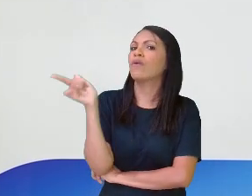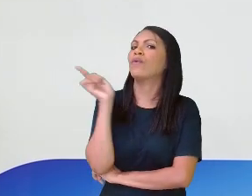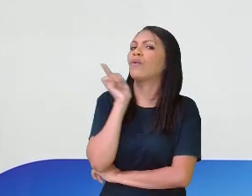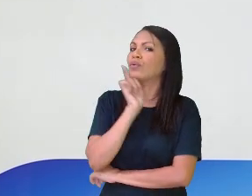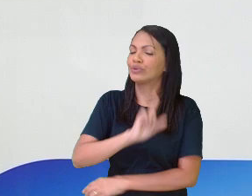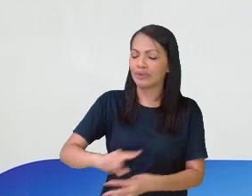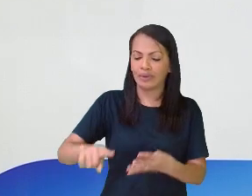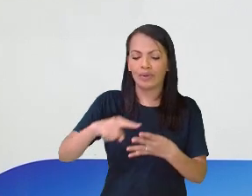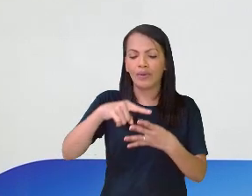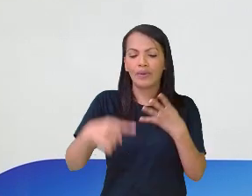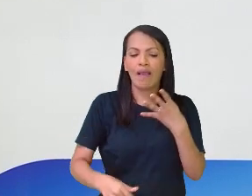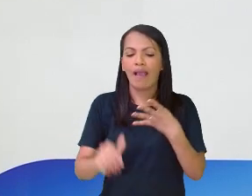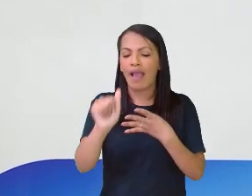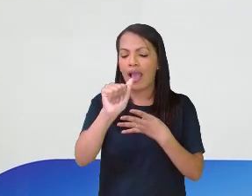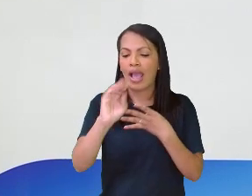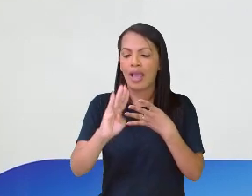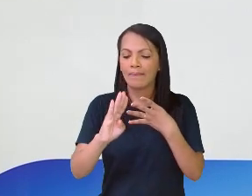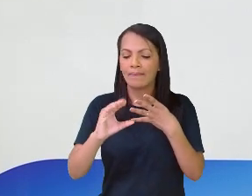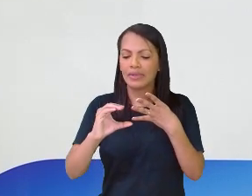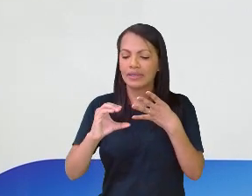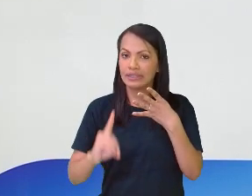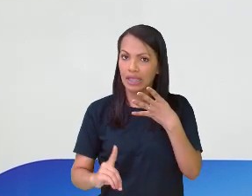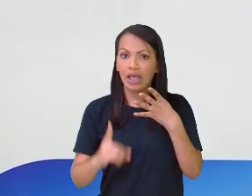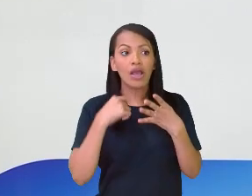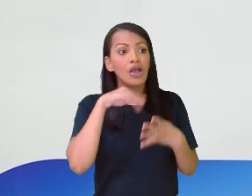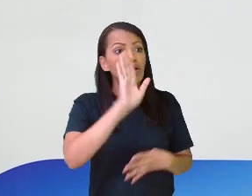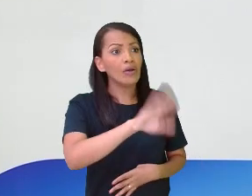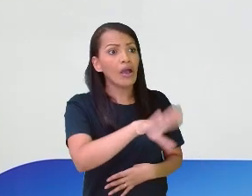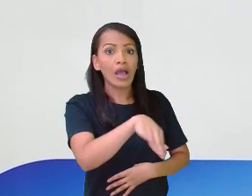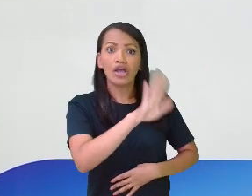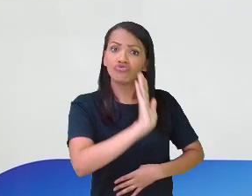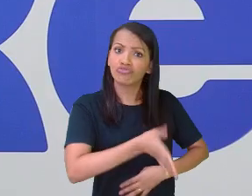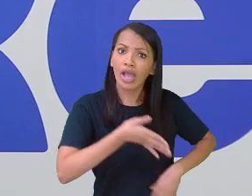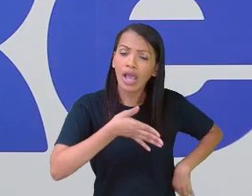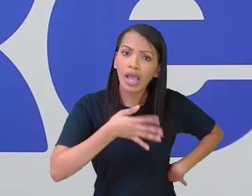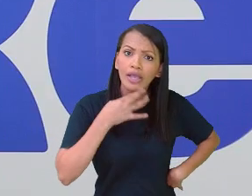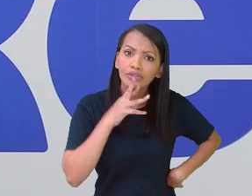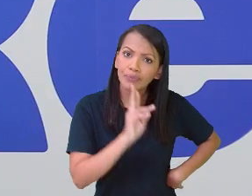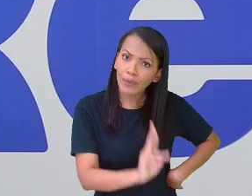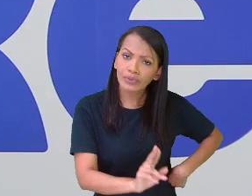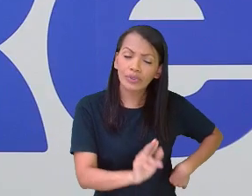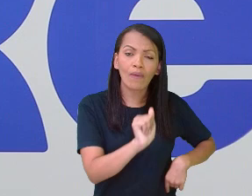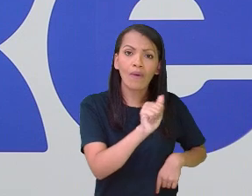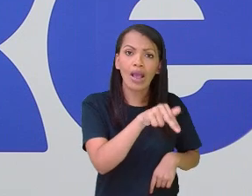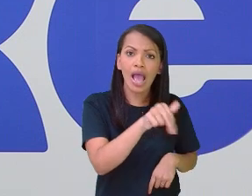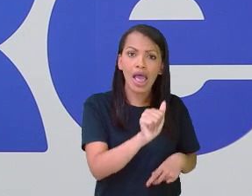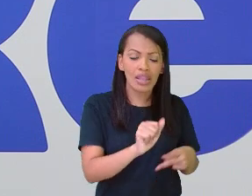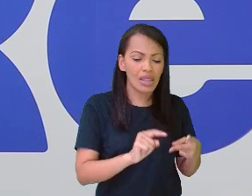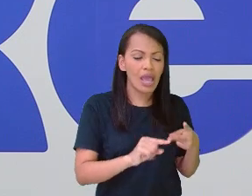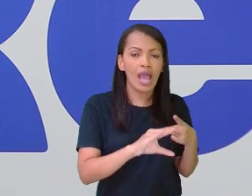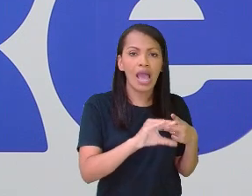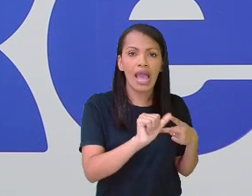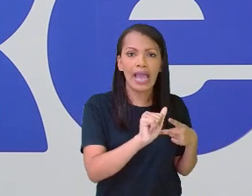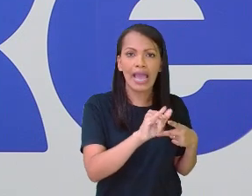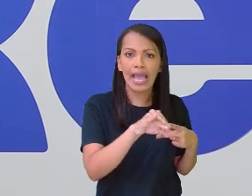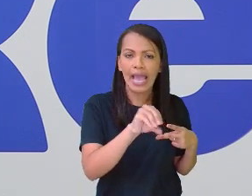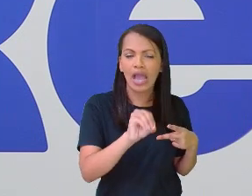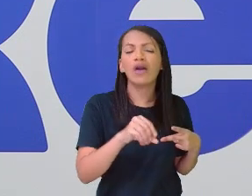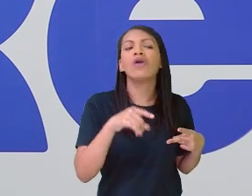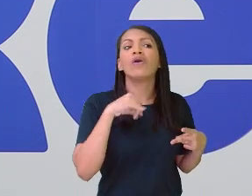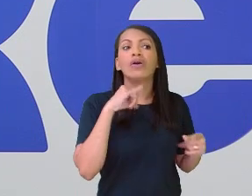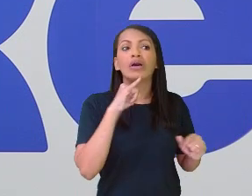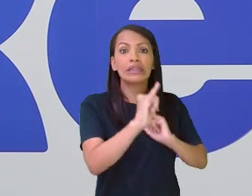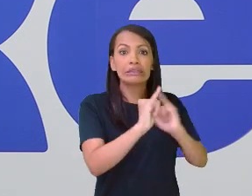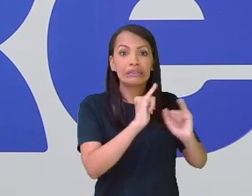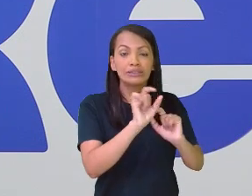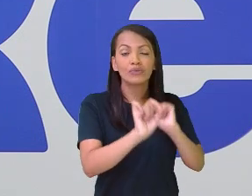certeza saberão a resposta. E já responderam, tá, professora Mauricéia? A Ana e o Caio disseram várias vezes aqui